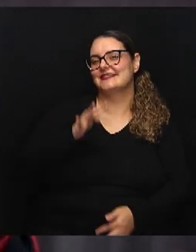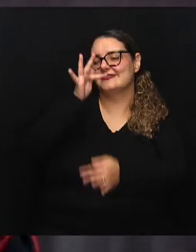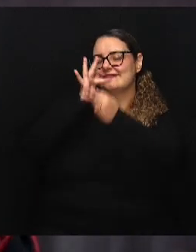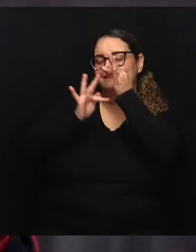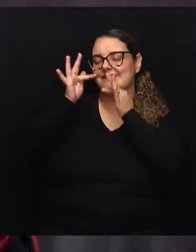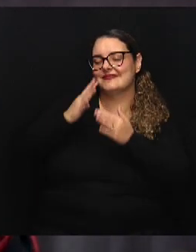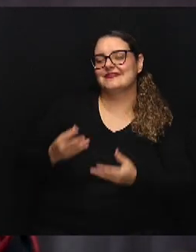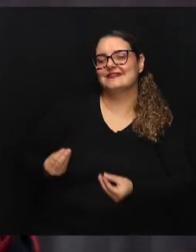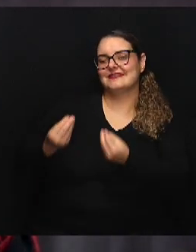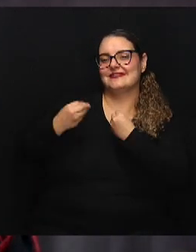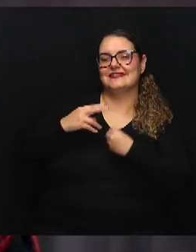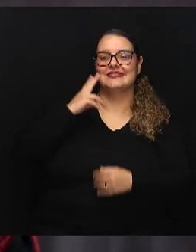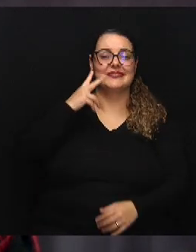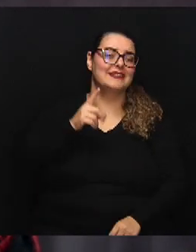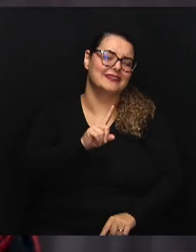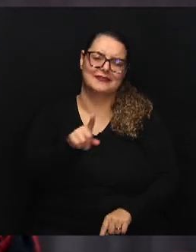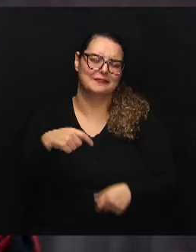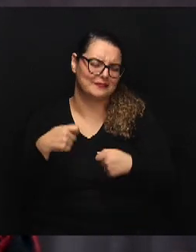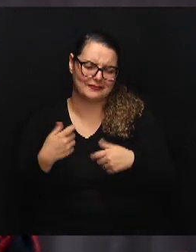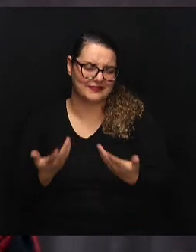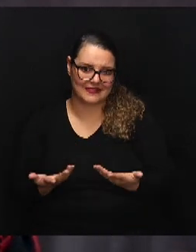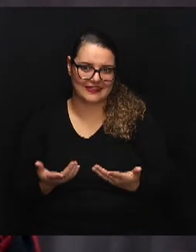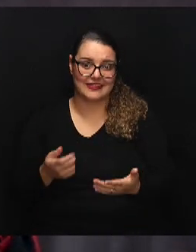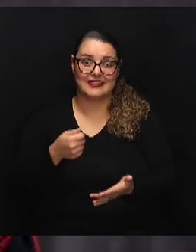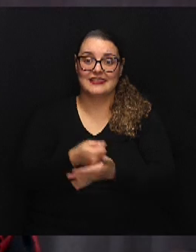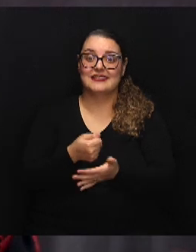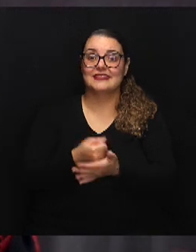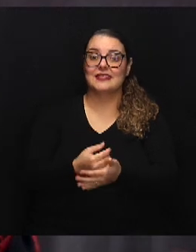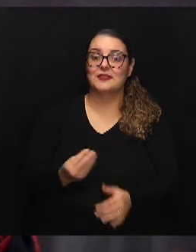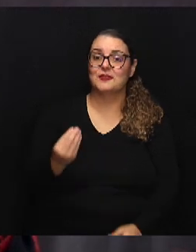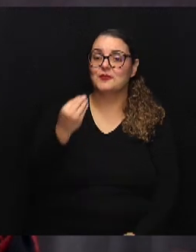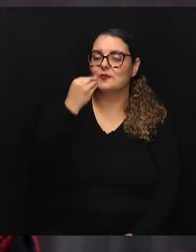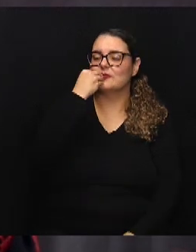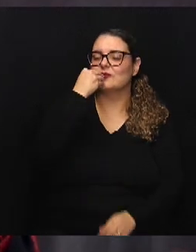vermelhas, mas também não precisa. Exijo apenas que ele me beije